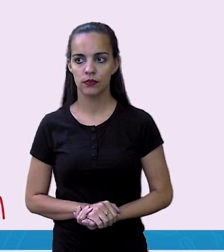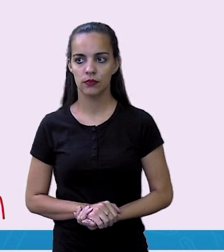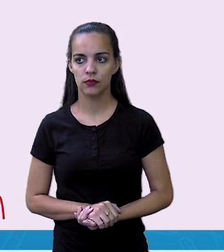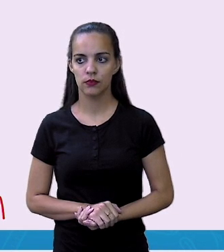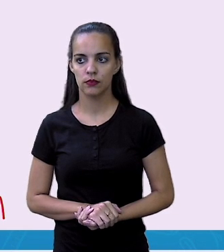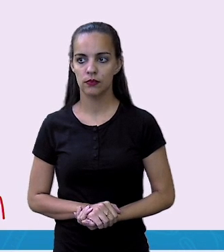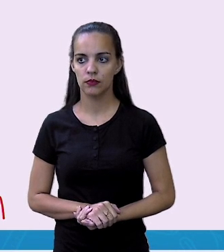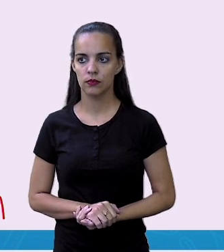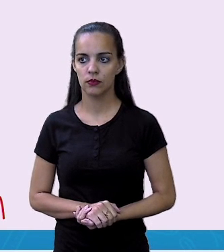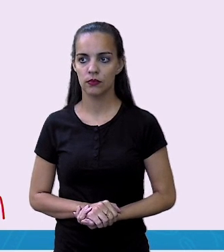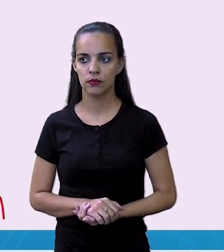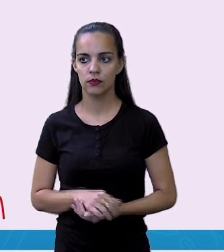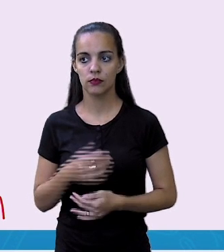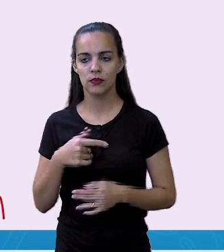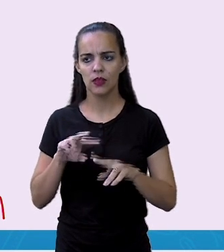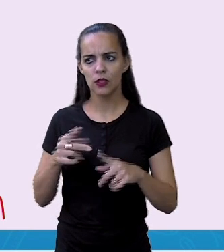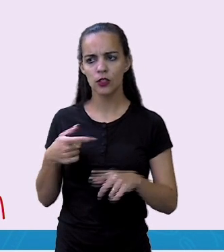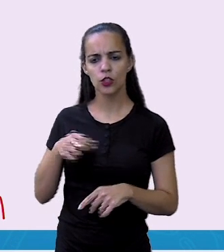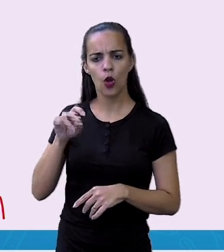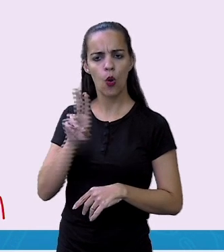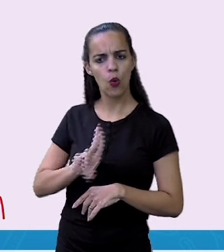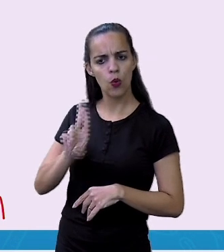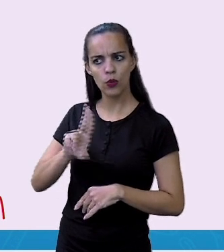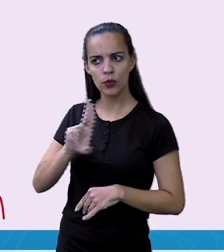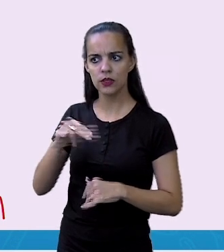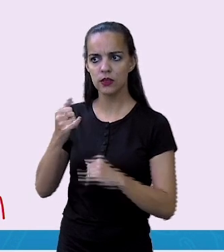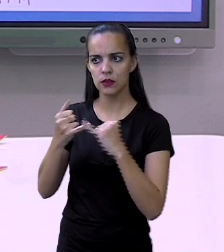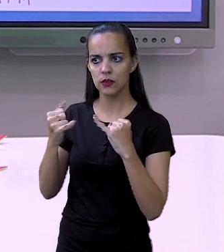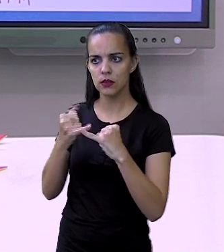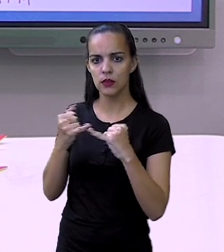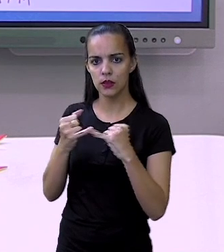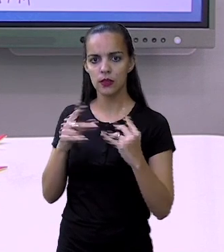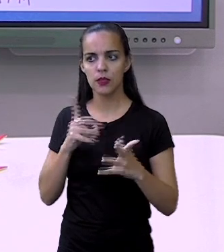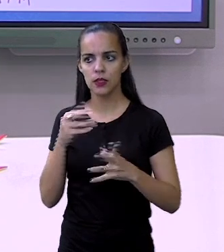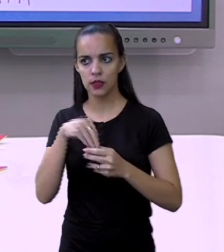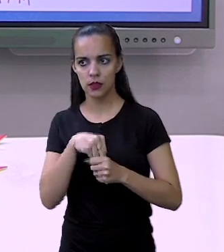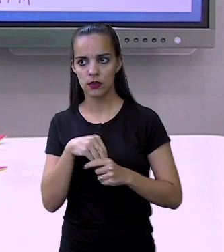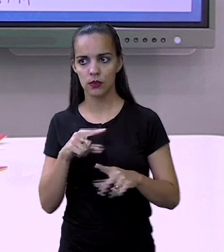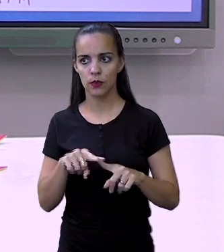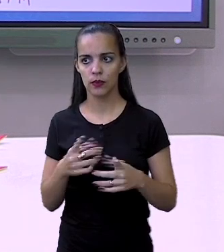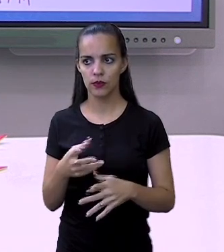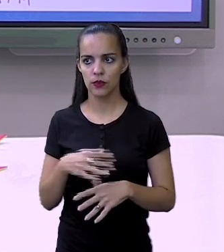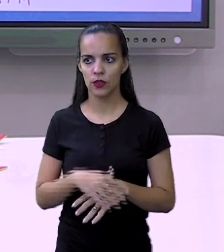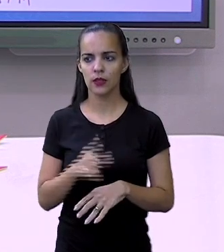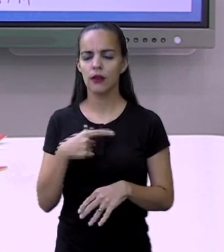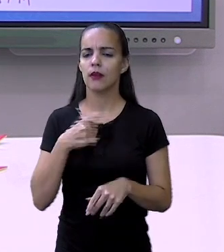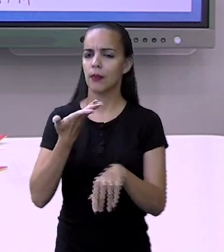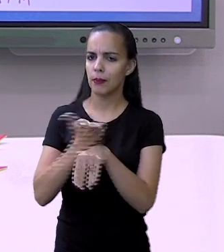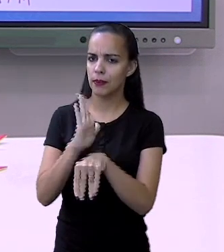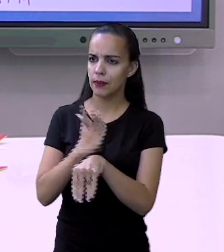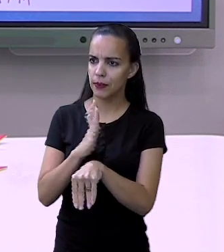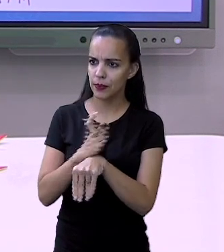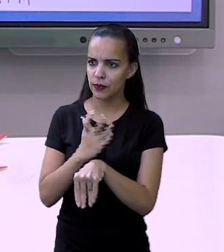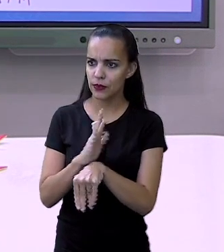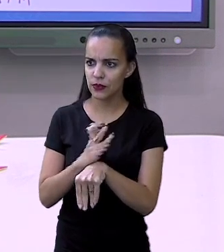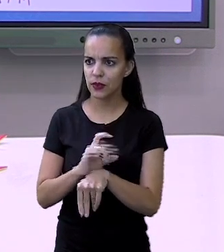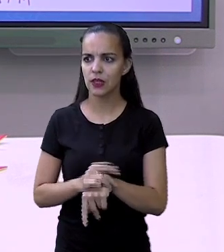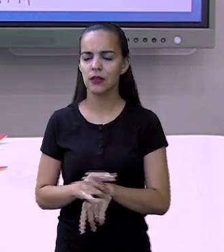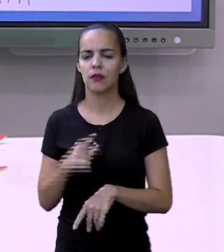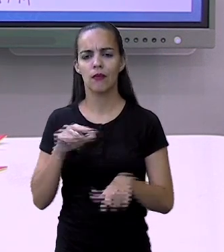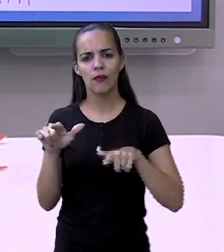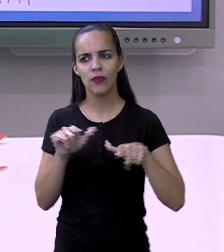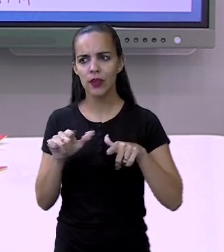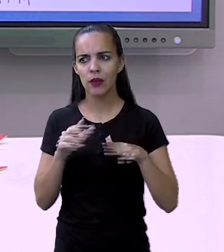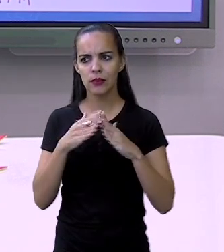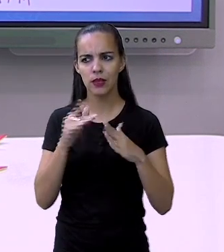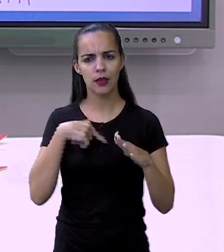simples, basta usar a semelhança de triângulos, ok? Então, pratique,